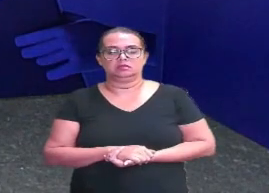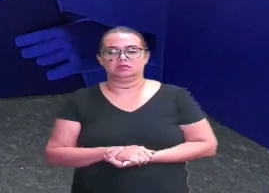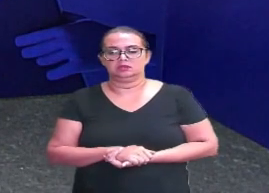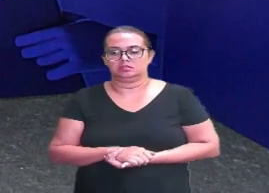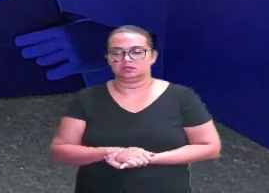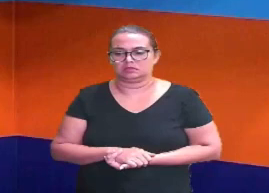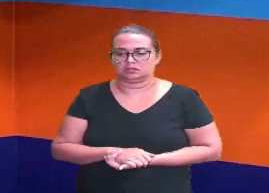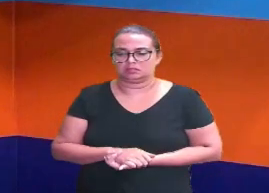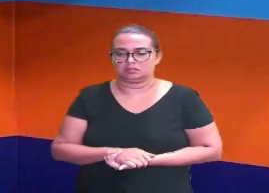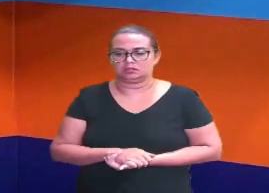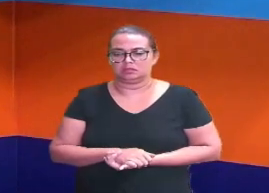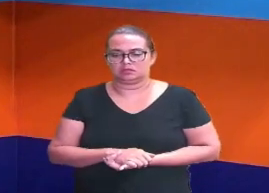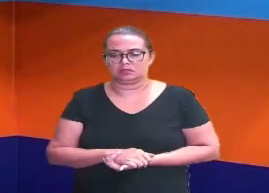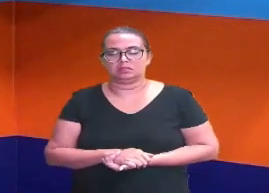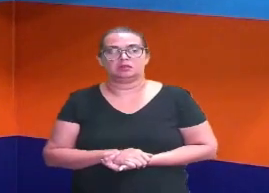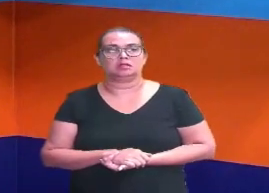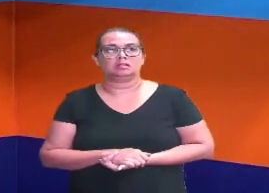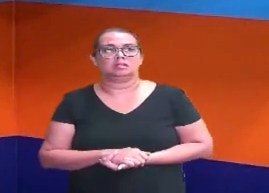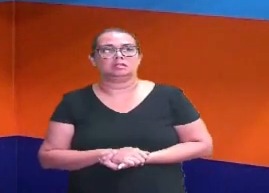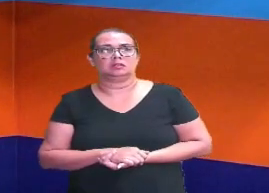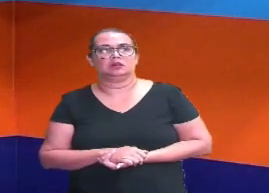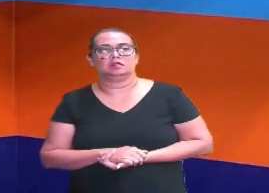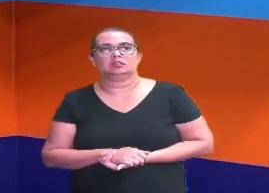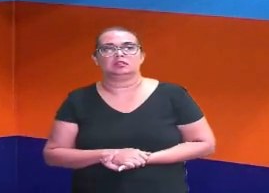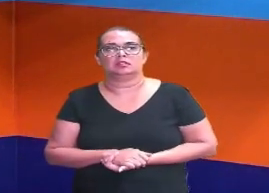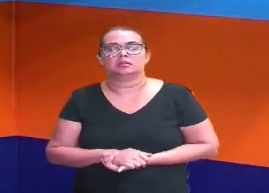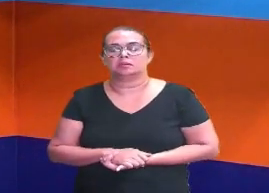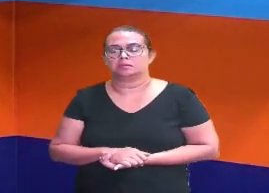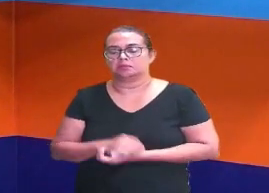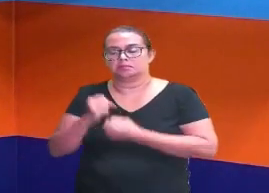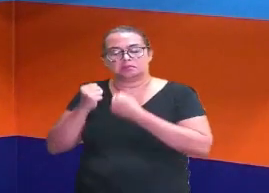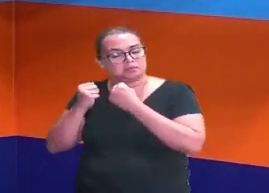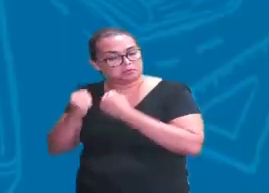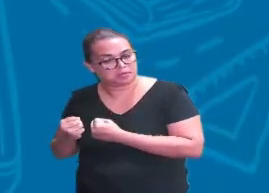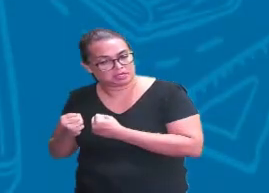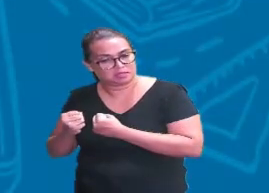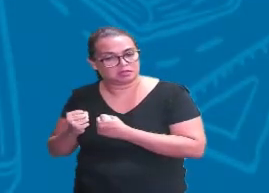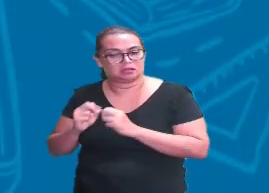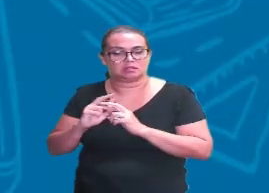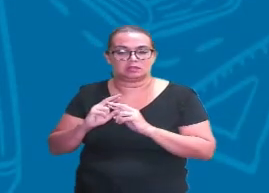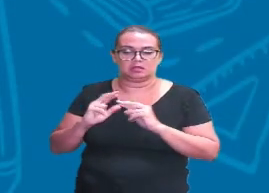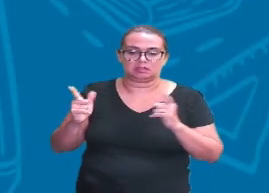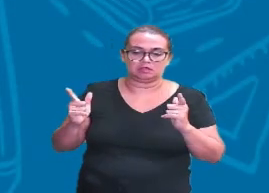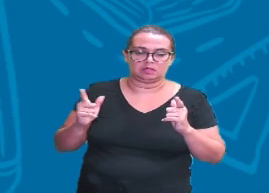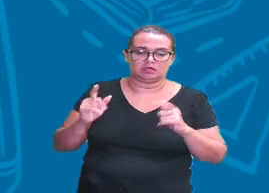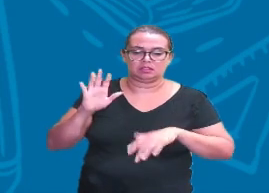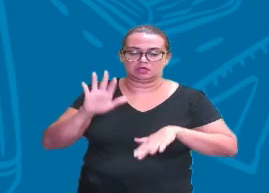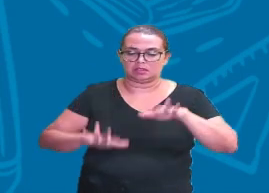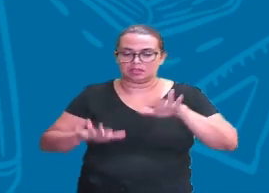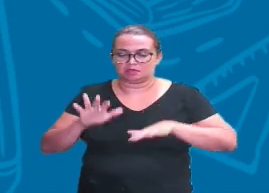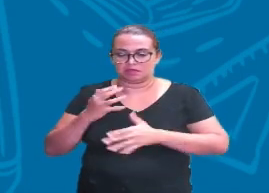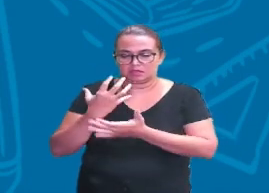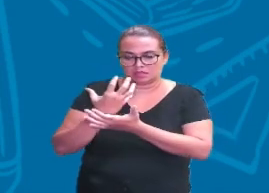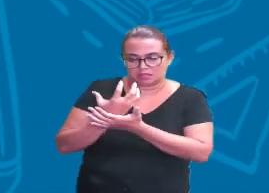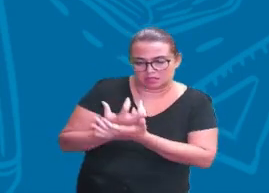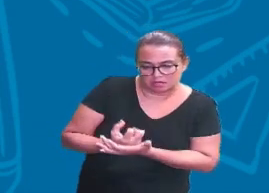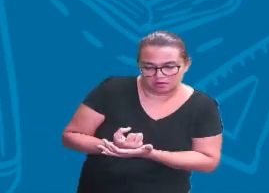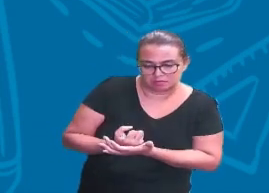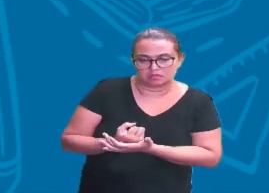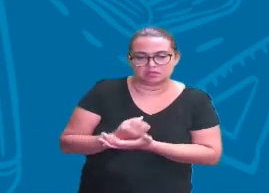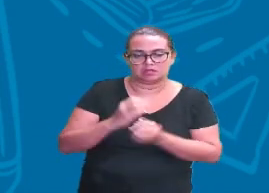peso e massa são proporções diferentes. Peso depende de quê, professor? Da gravidade. Massa depende de